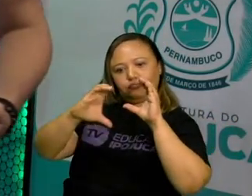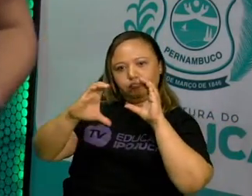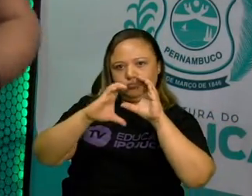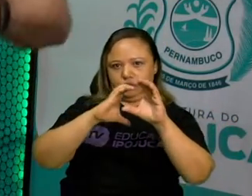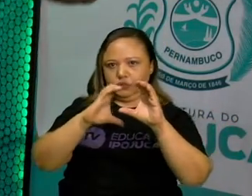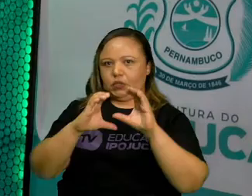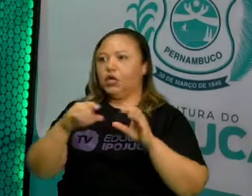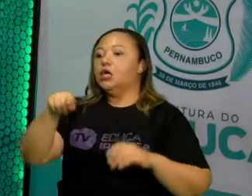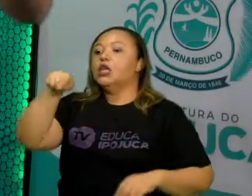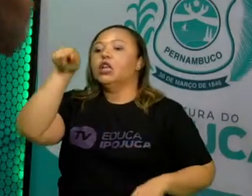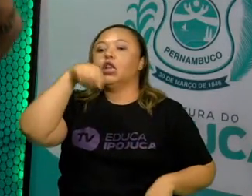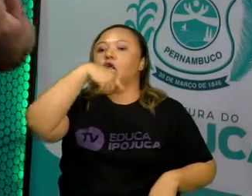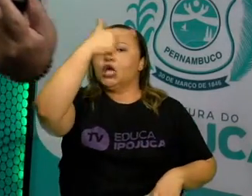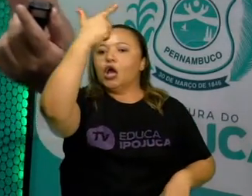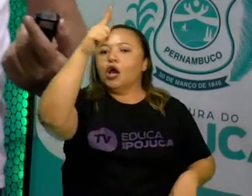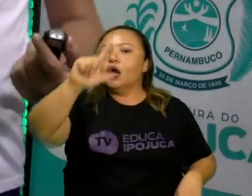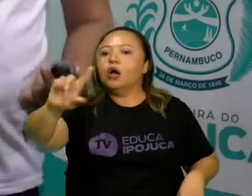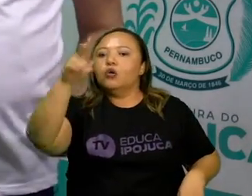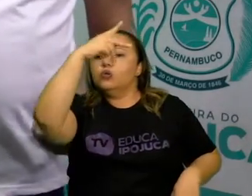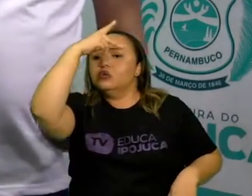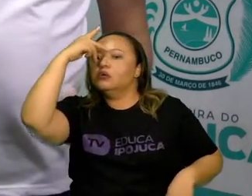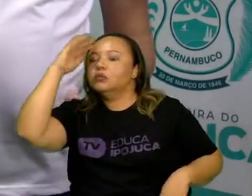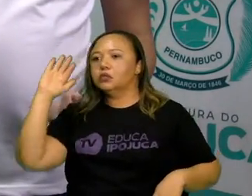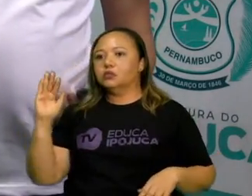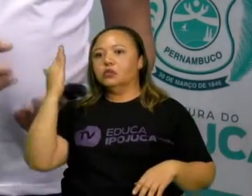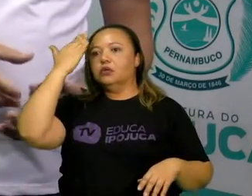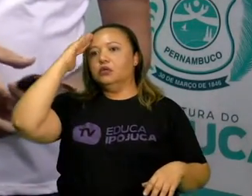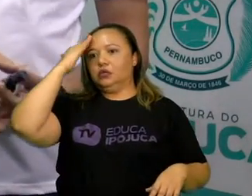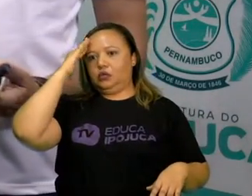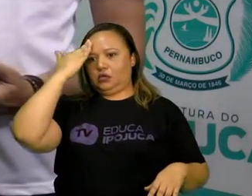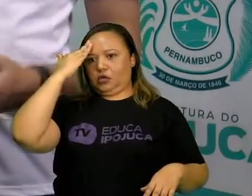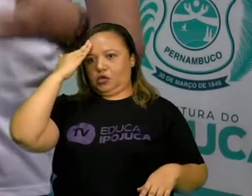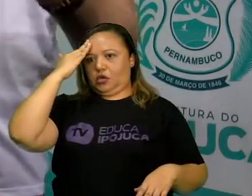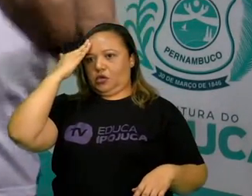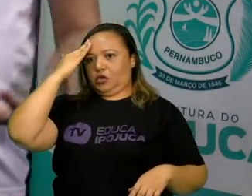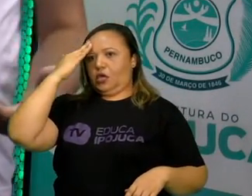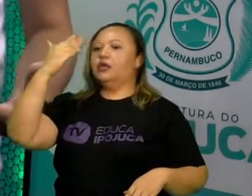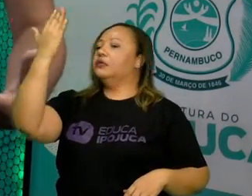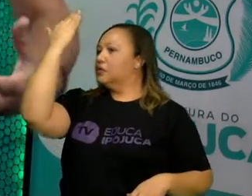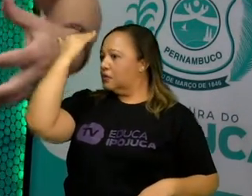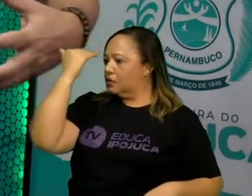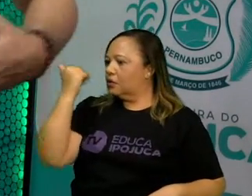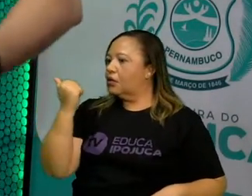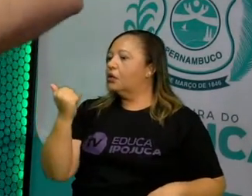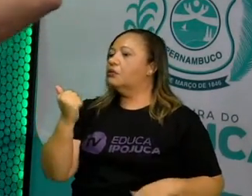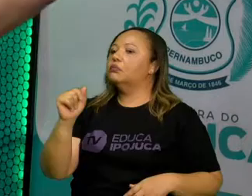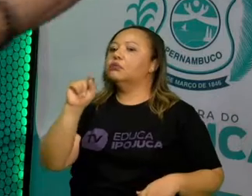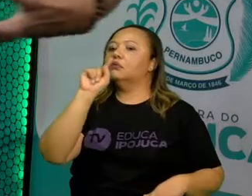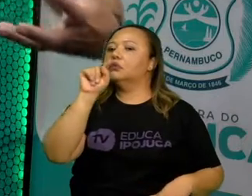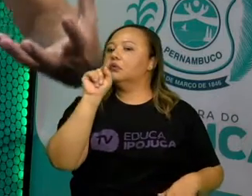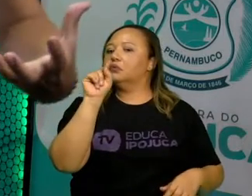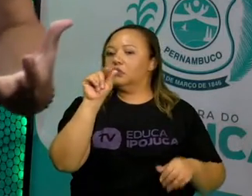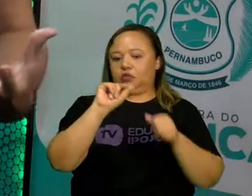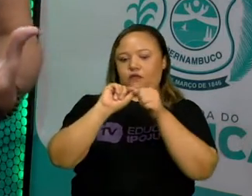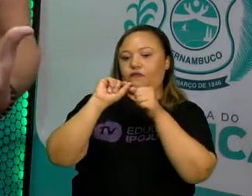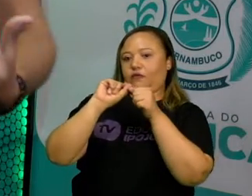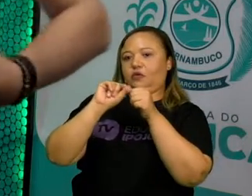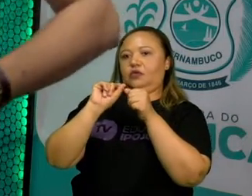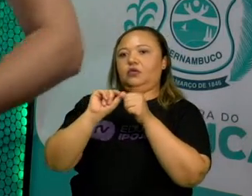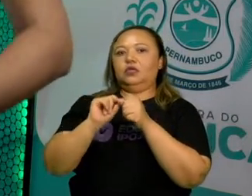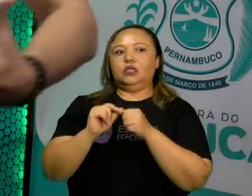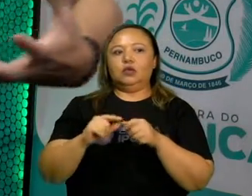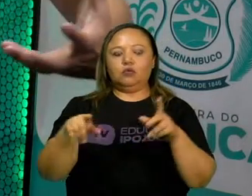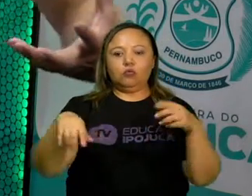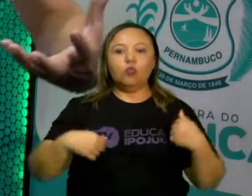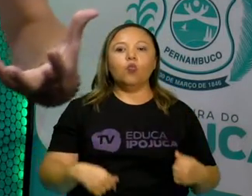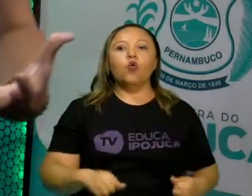no teatro é profundamente importante. O ator, a atriz, ele tem que dominar o seu corpo,